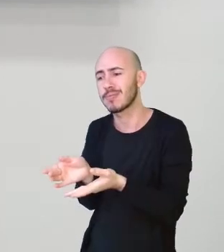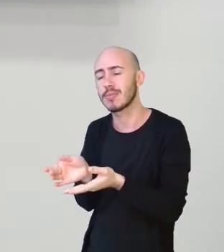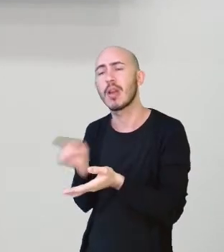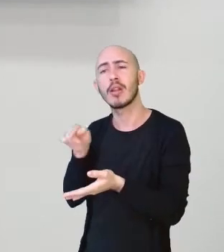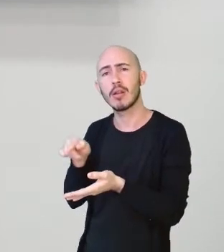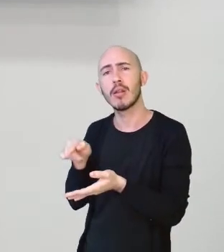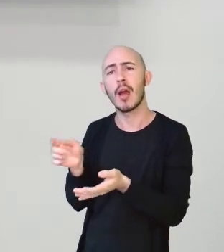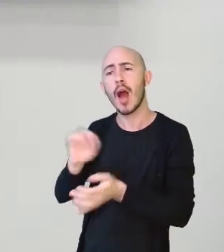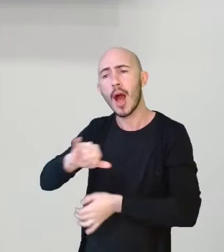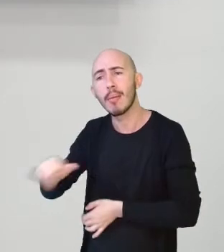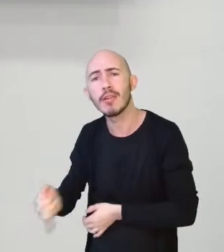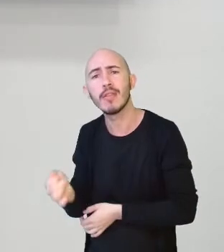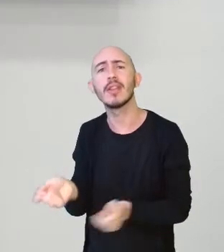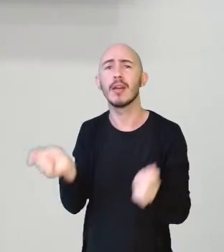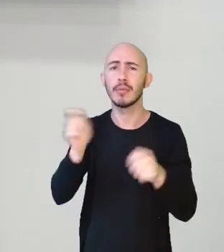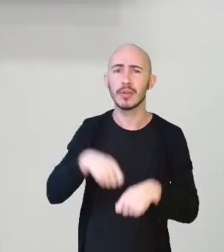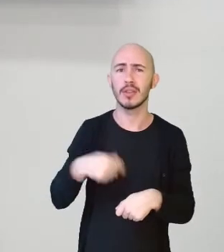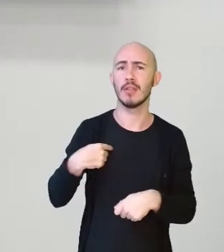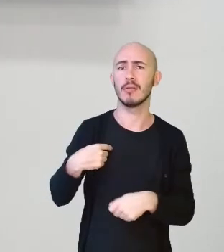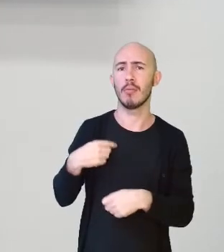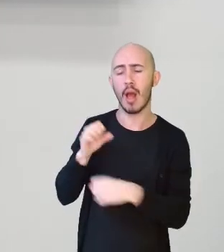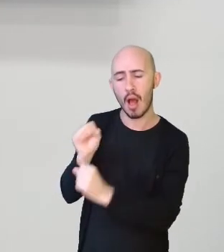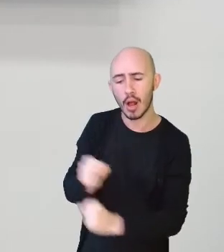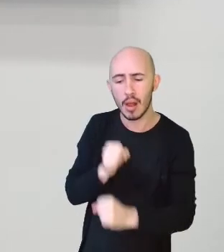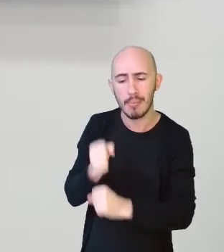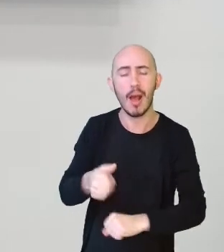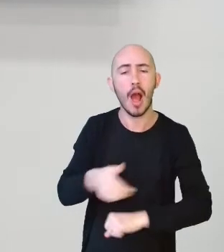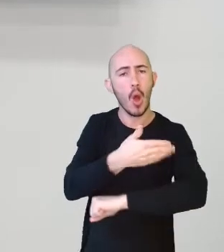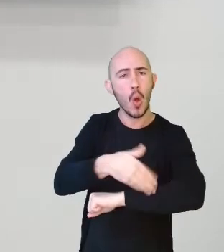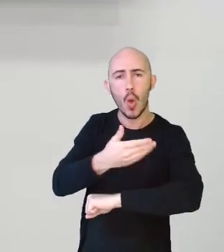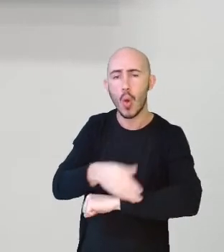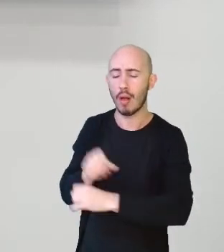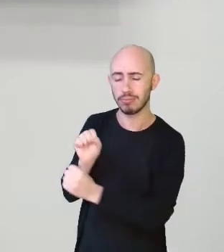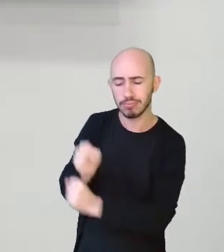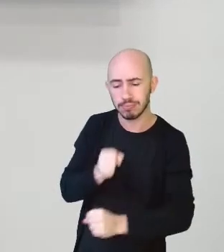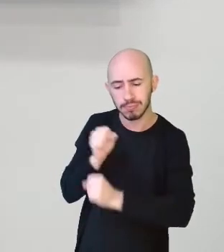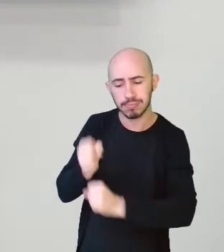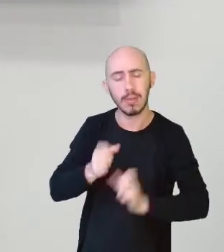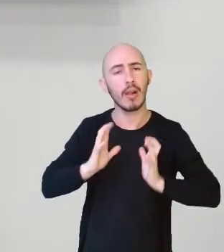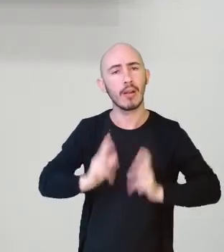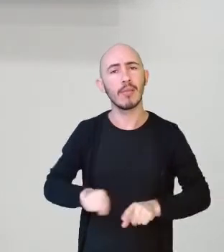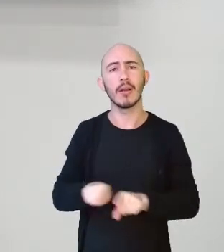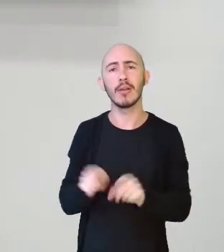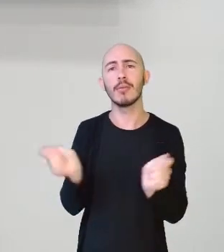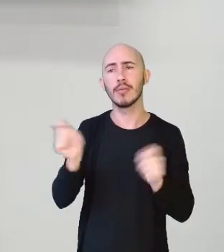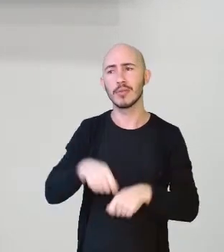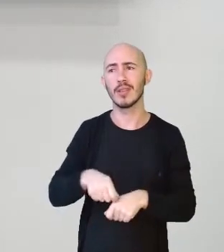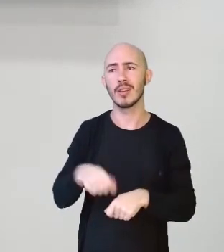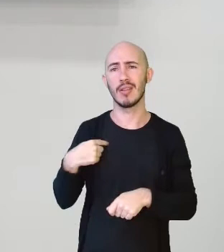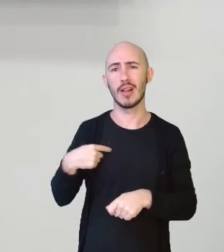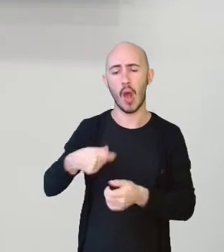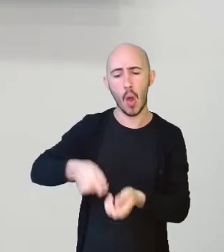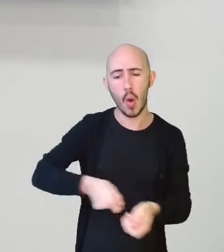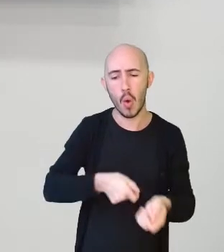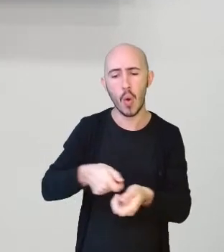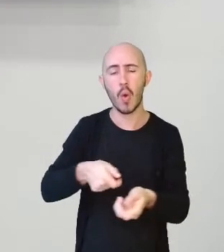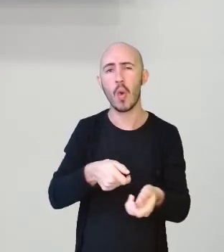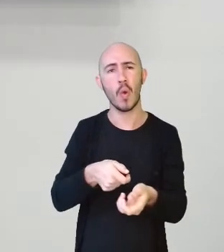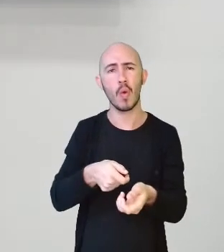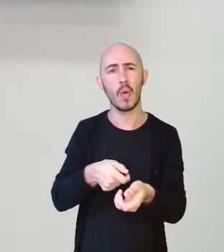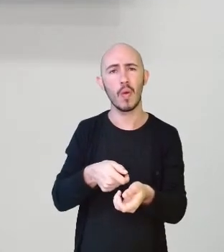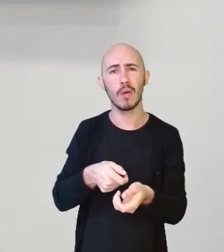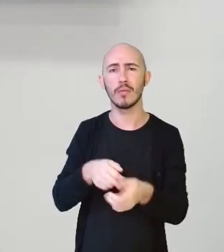ser aproveitada para lavar quintal, para lavar calçada, e não a gente tá com a mangueira lá, ó, molhando a calçada, tá um